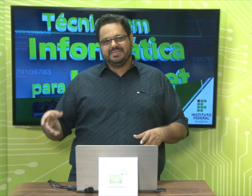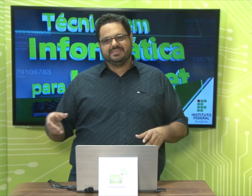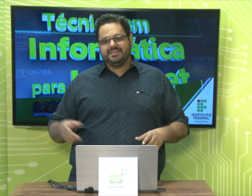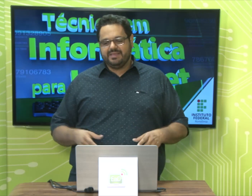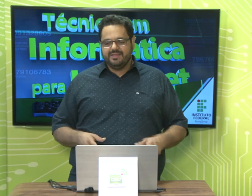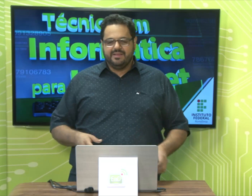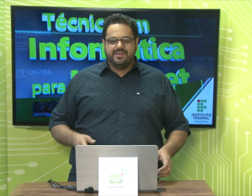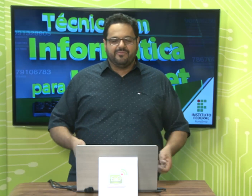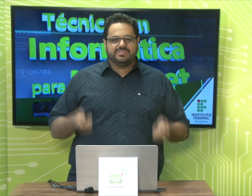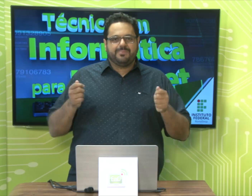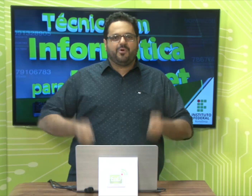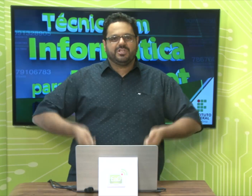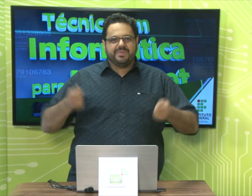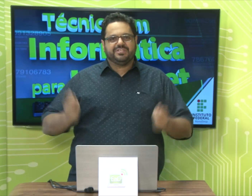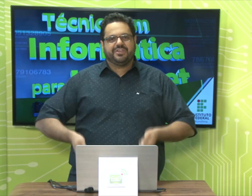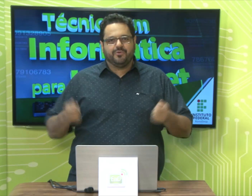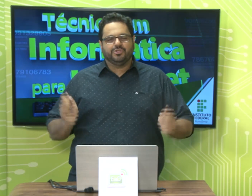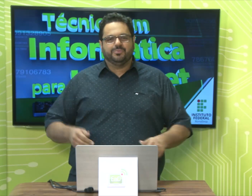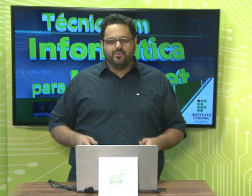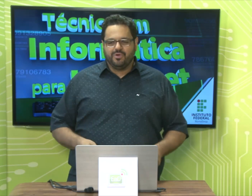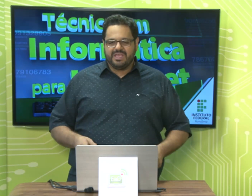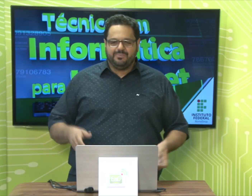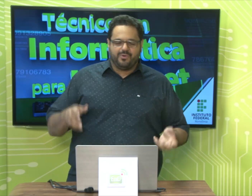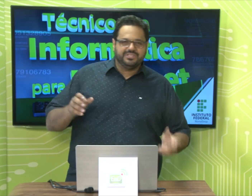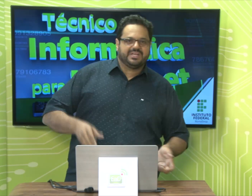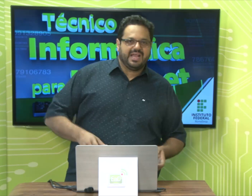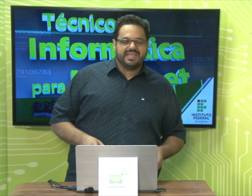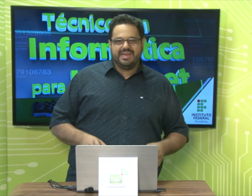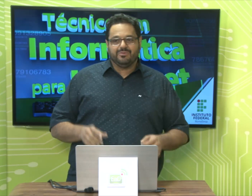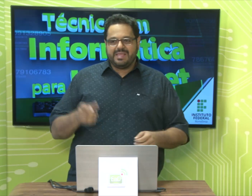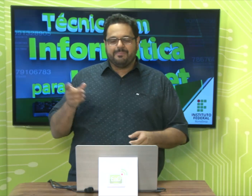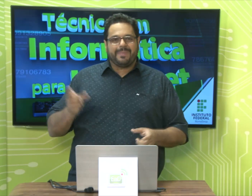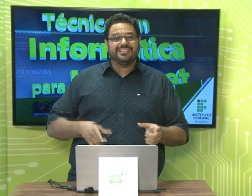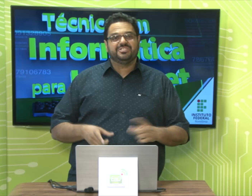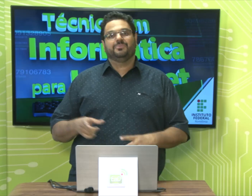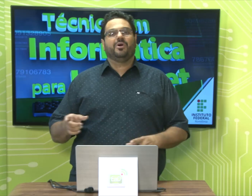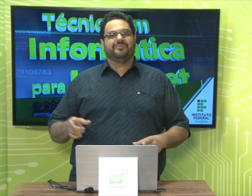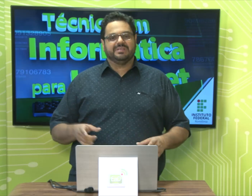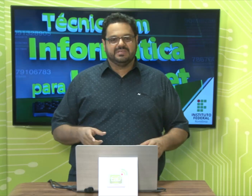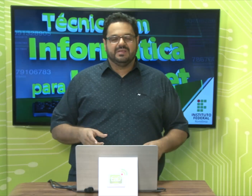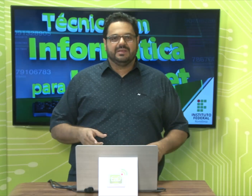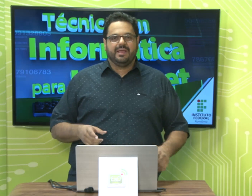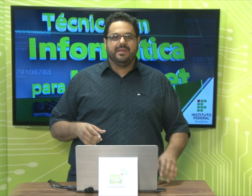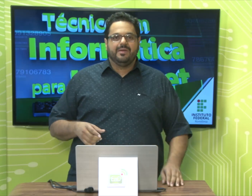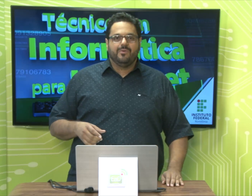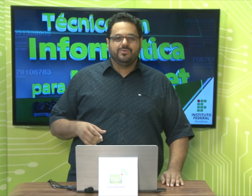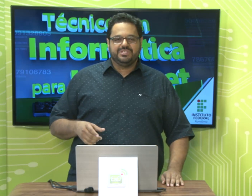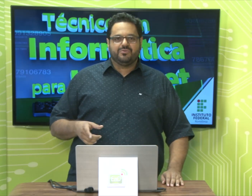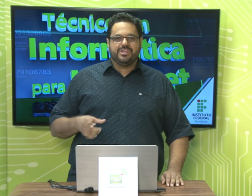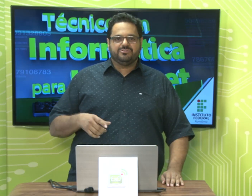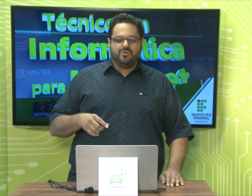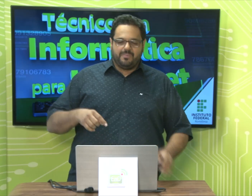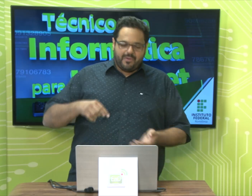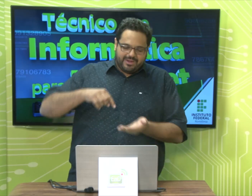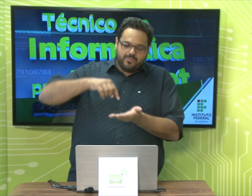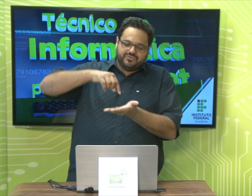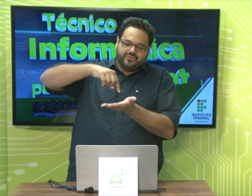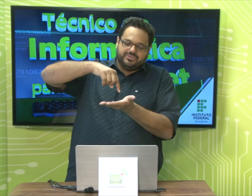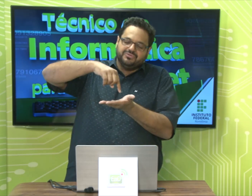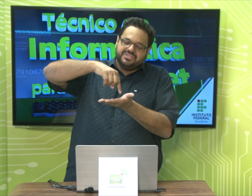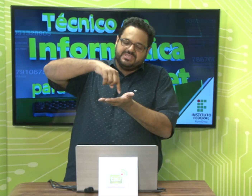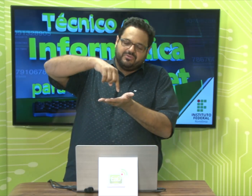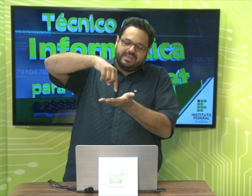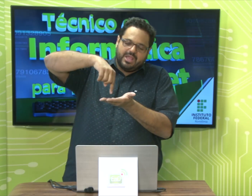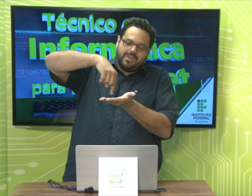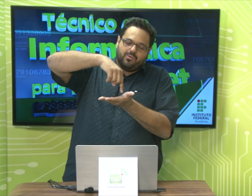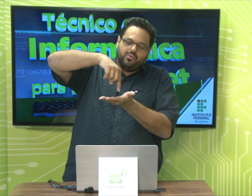HD SSD, você pode mexer o notebook, ele pode cair, ele não tem partes móveis, né? O disco rígido normal é como se fosse